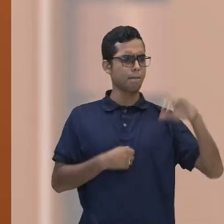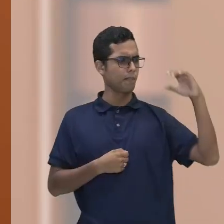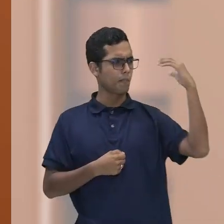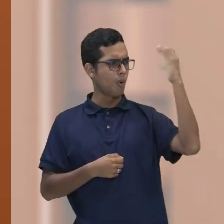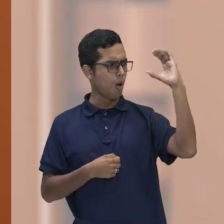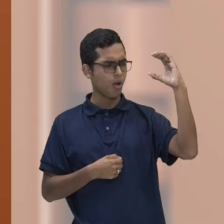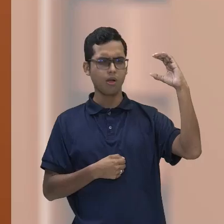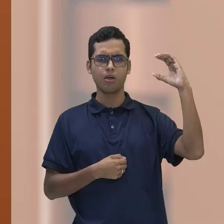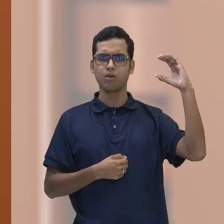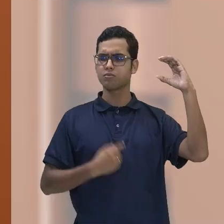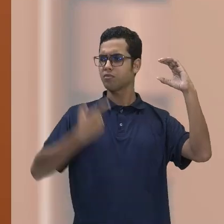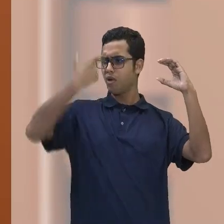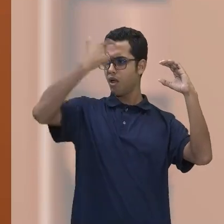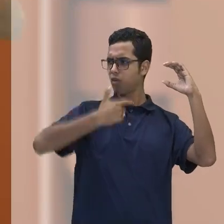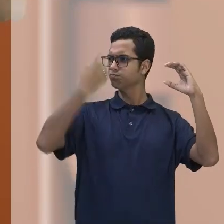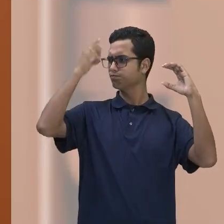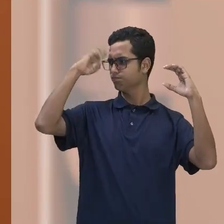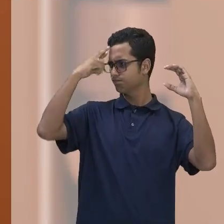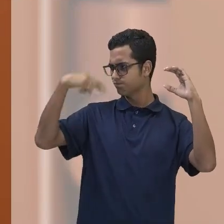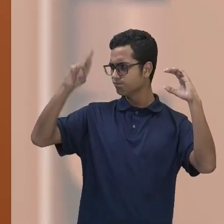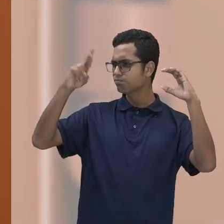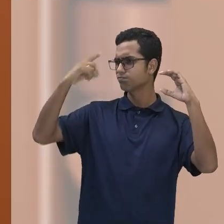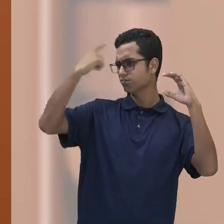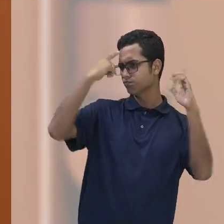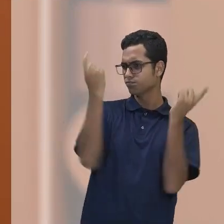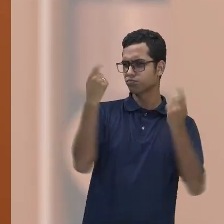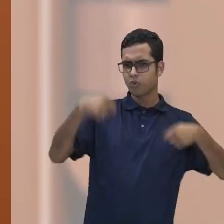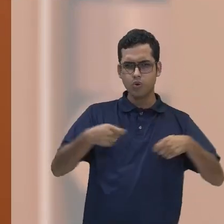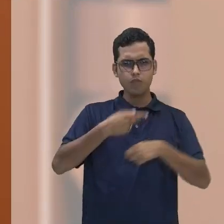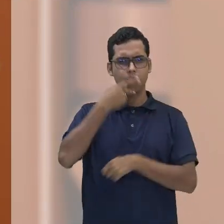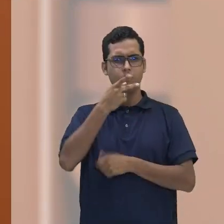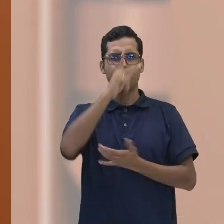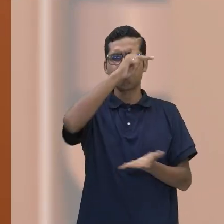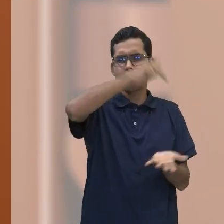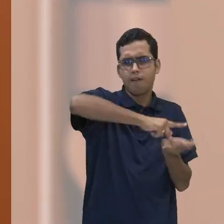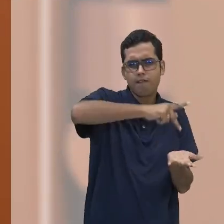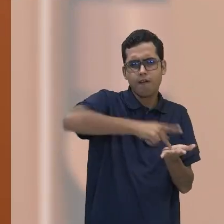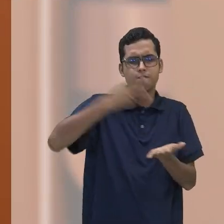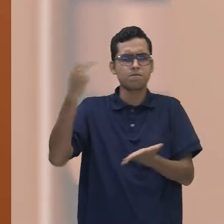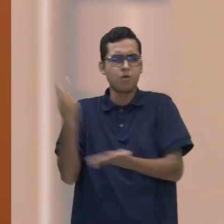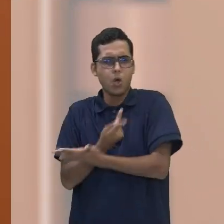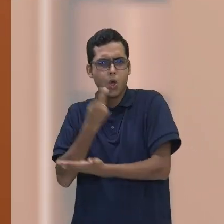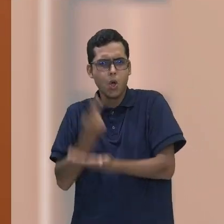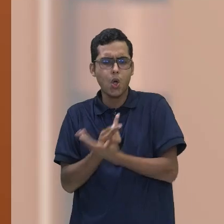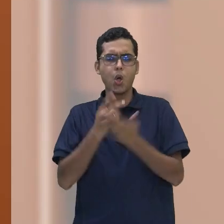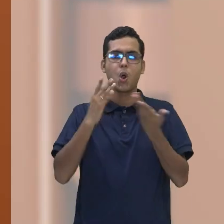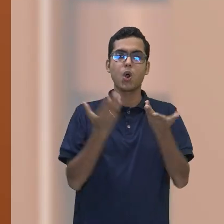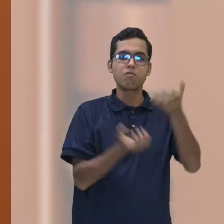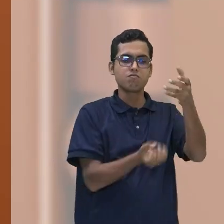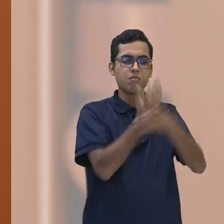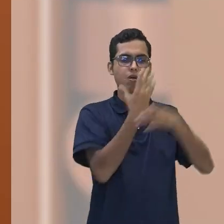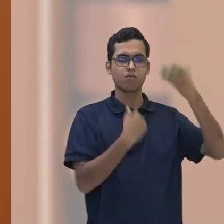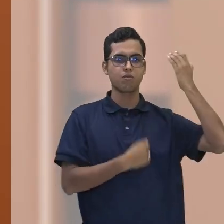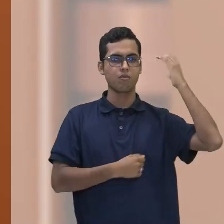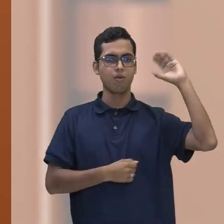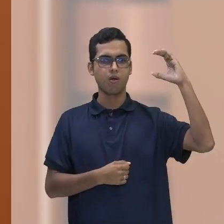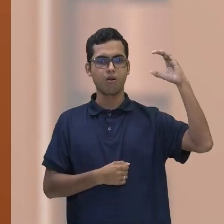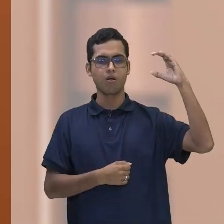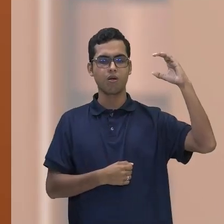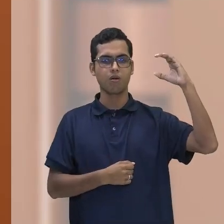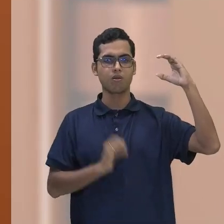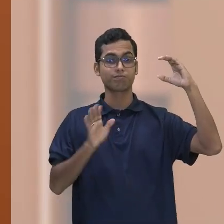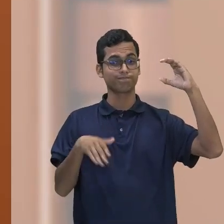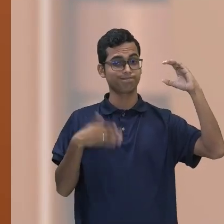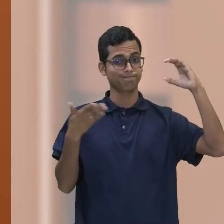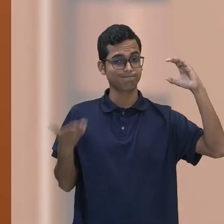eu sou a razão, eu sou a capacidade de pensar, de dizer o que é certo, de dizer o que é errado. Então, se tem a ciência para fazer isso, eu não